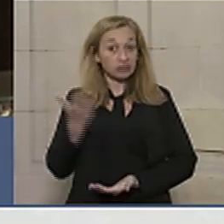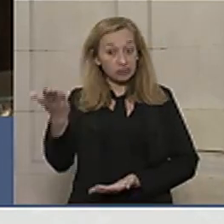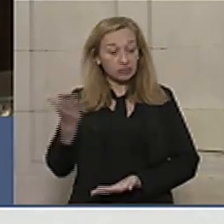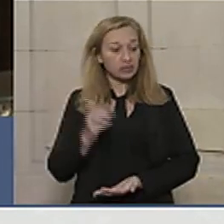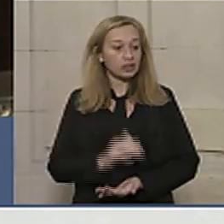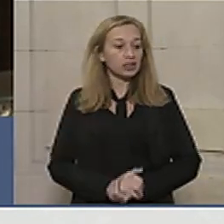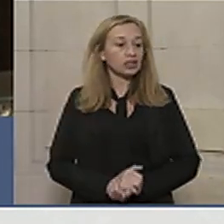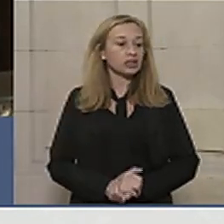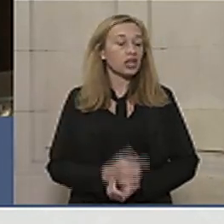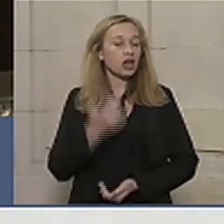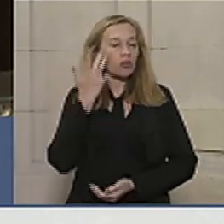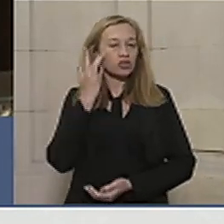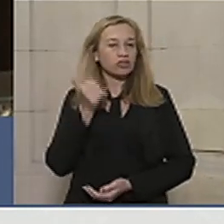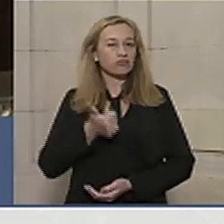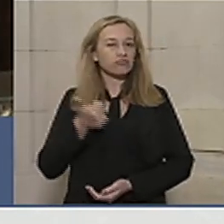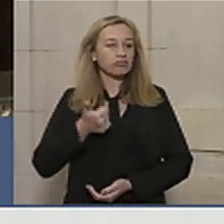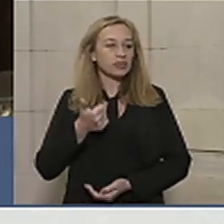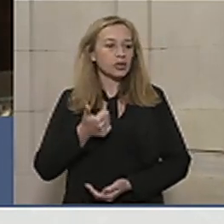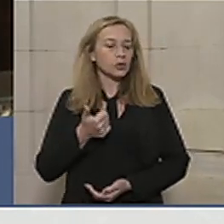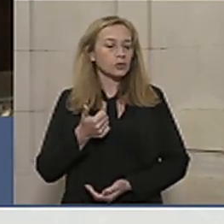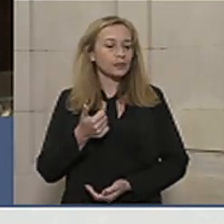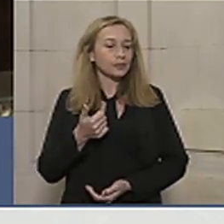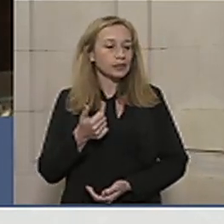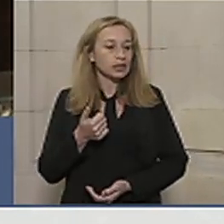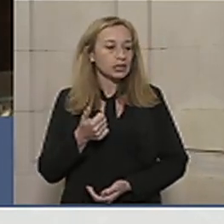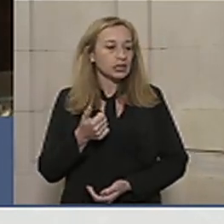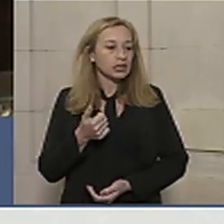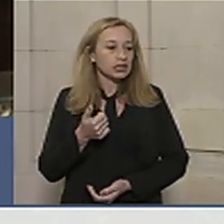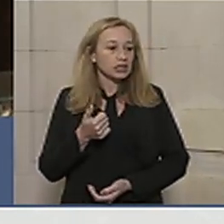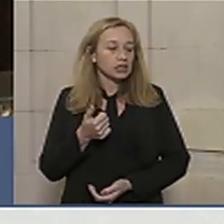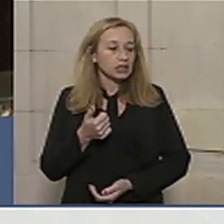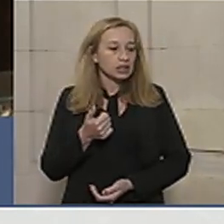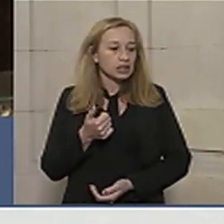eu achei que, primeiro, a gente tinha